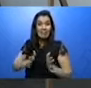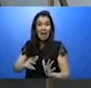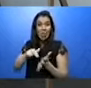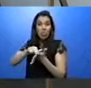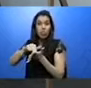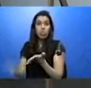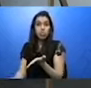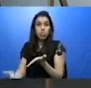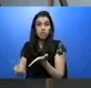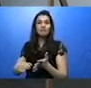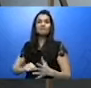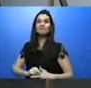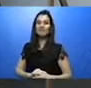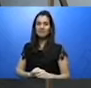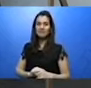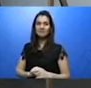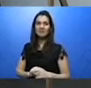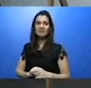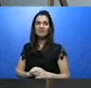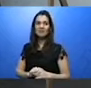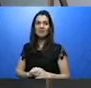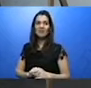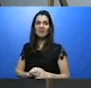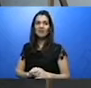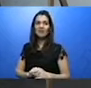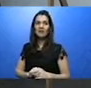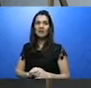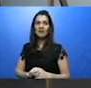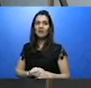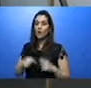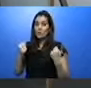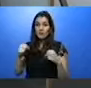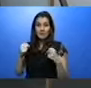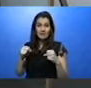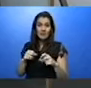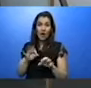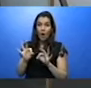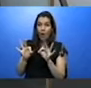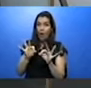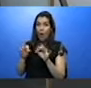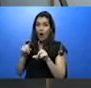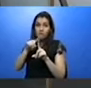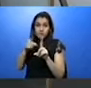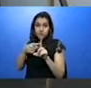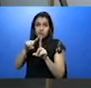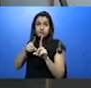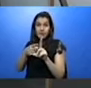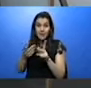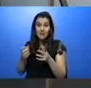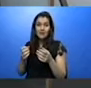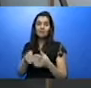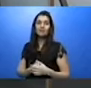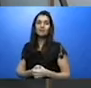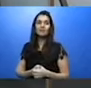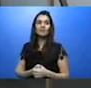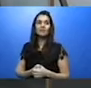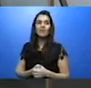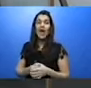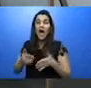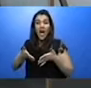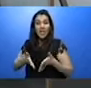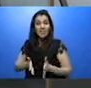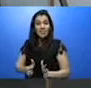caindo. Então, por isso ele fica tanto tempo se preparando na barriga da mamãe girafa. Ao nascer,